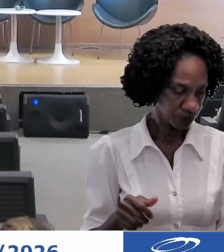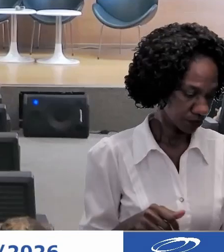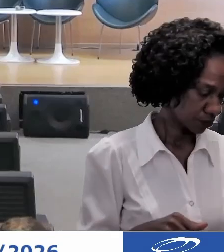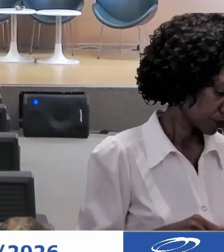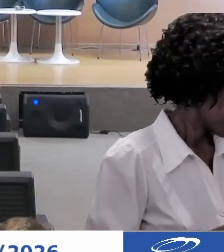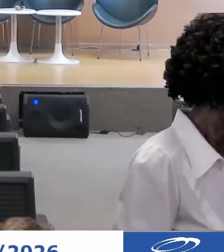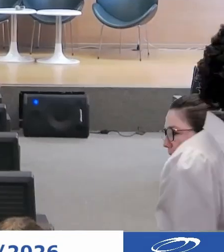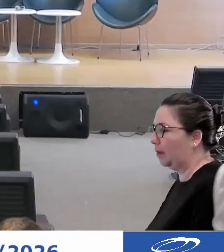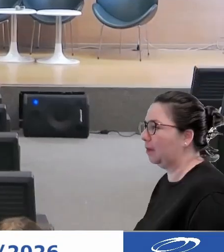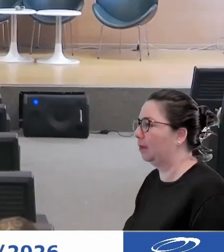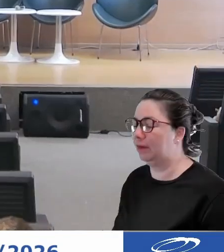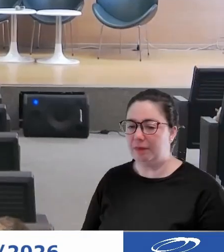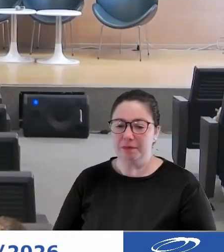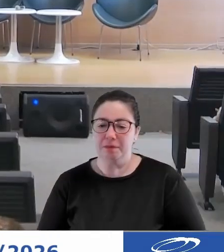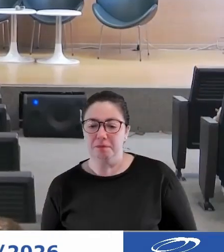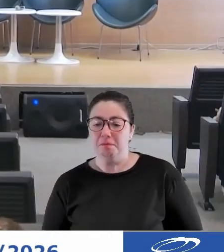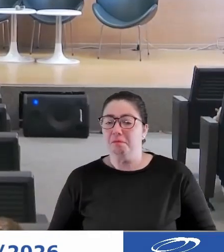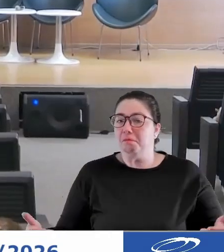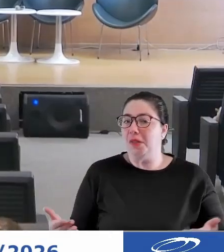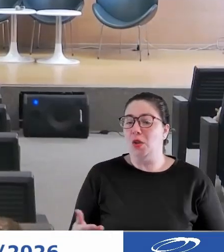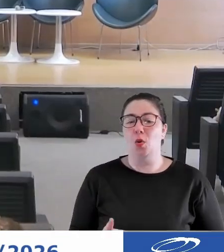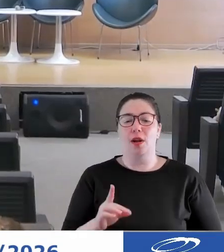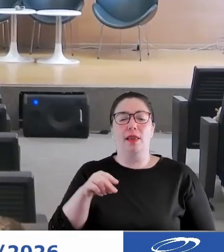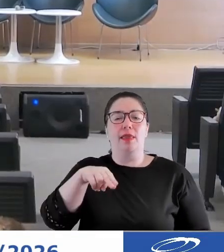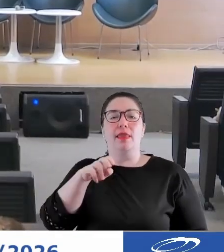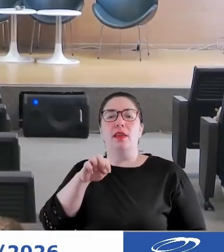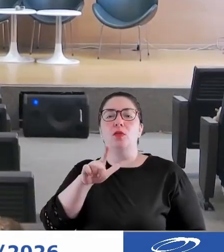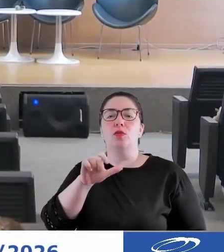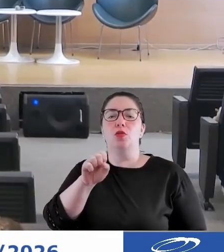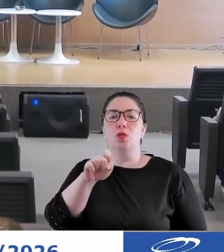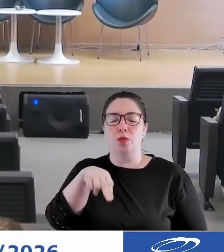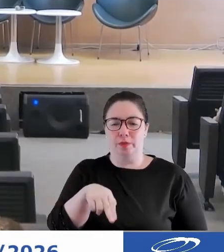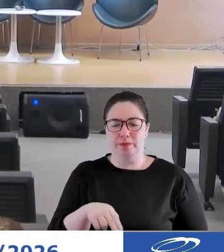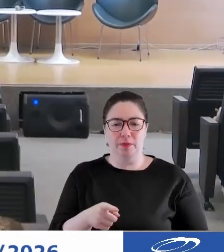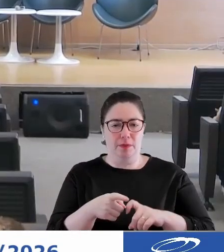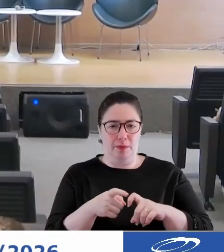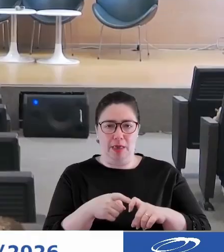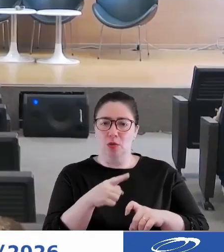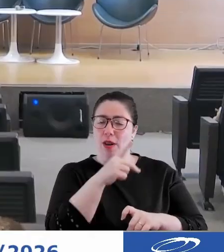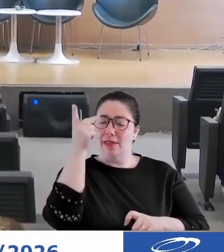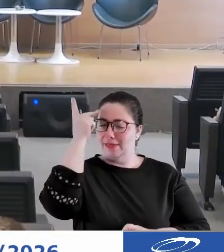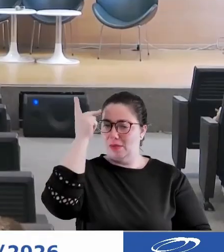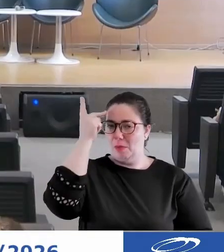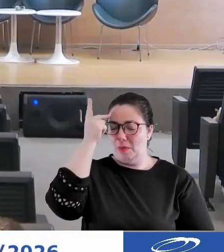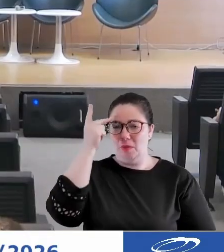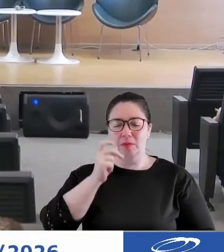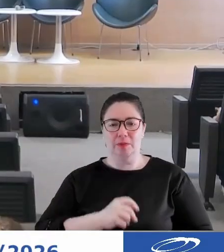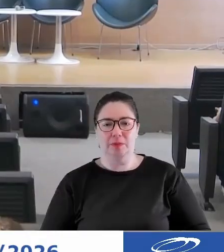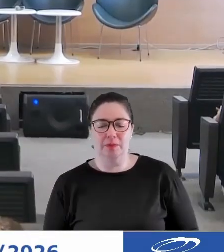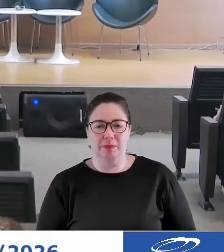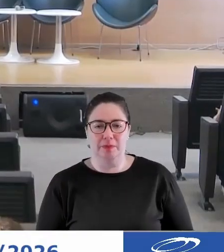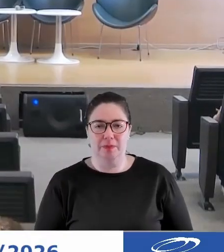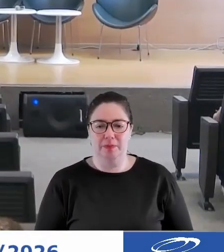Dr. Nelson é médico formado pela Universidade de São Paulo, ortopedista e cirurgião de coluna pela Santa Casa de São Paulo. Ele